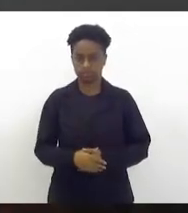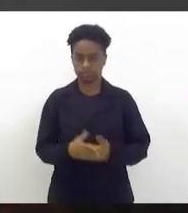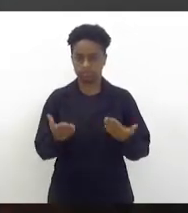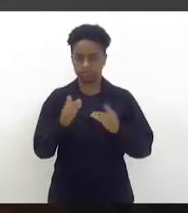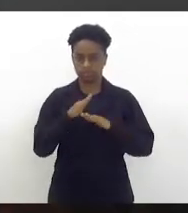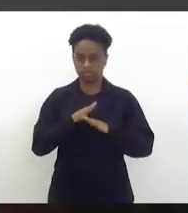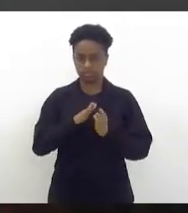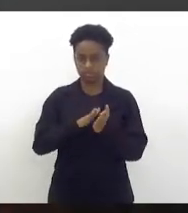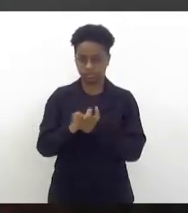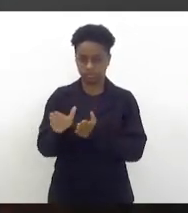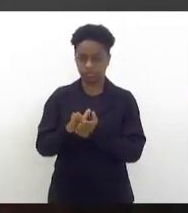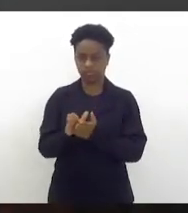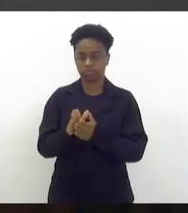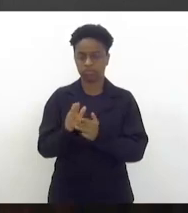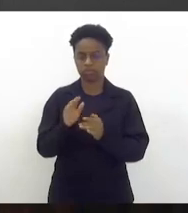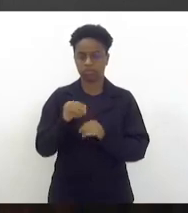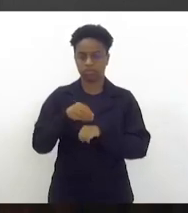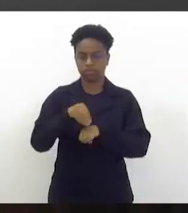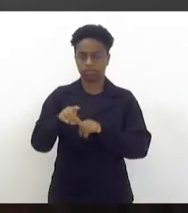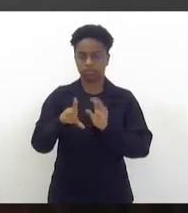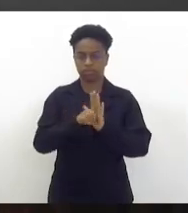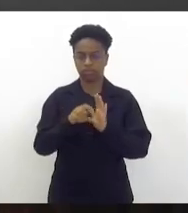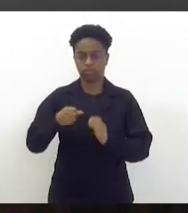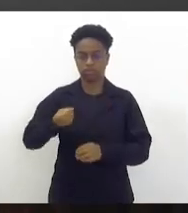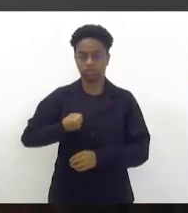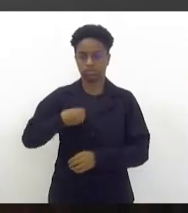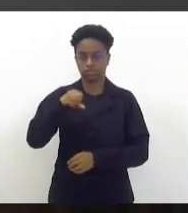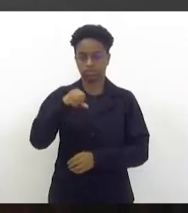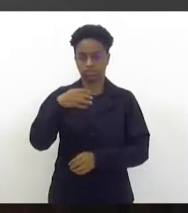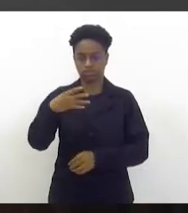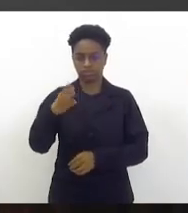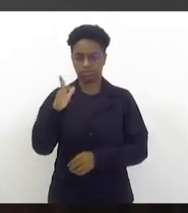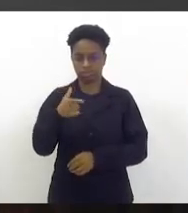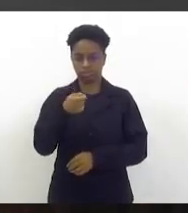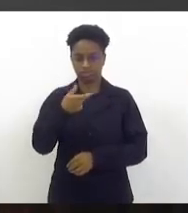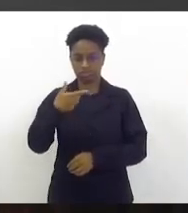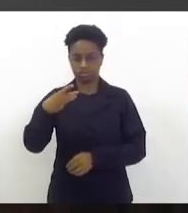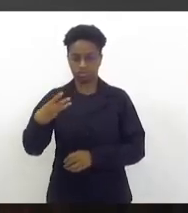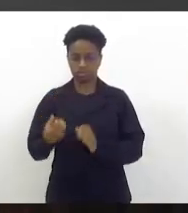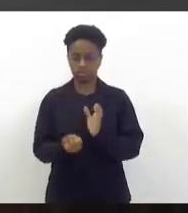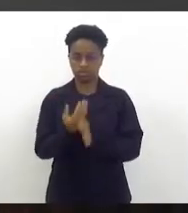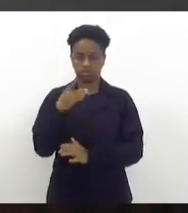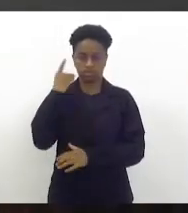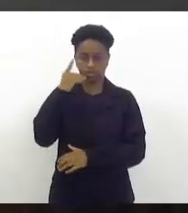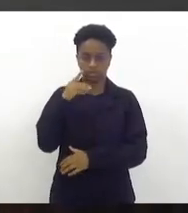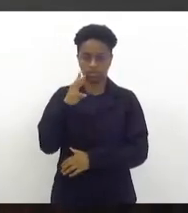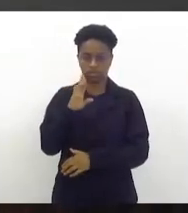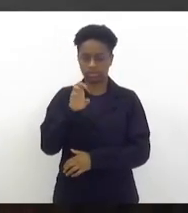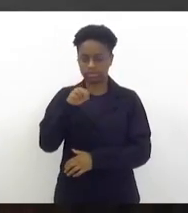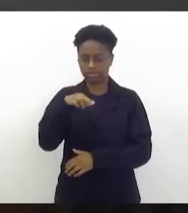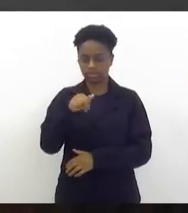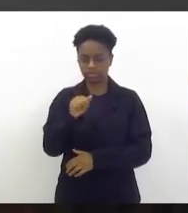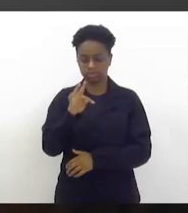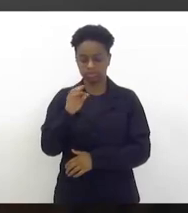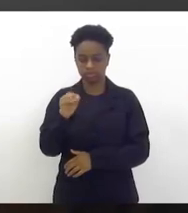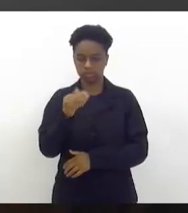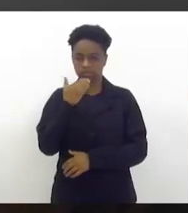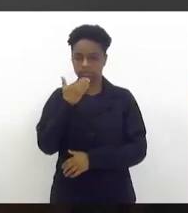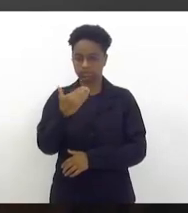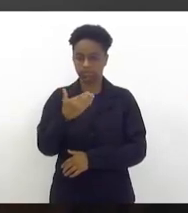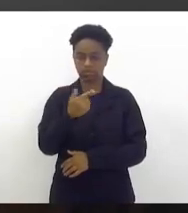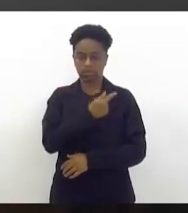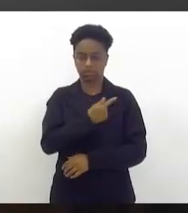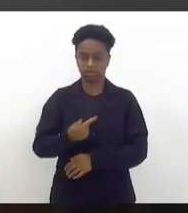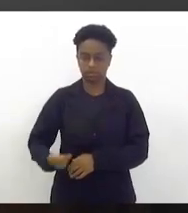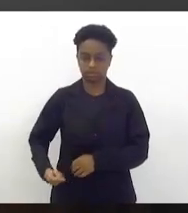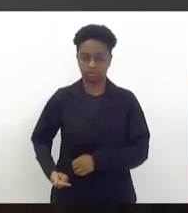publicação. Indicação legislativa número 94/2023, de autoria do deputado Renato Miranda, que solicita ao excelentíssimo senhor governador